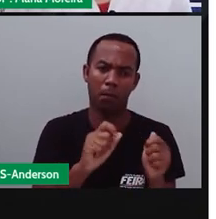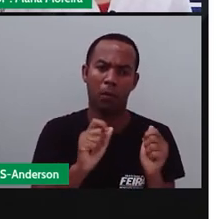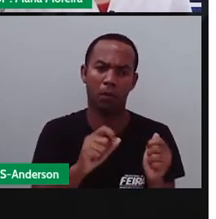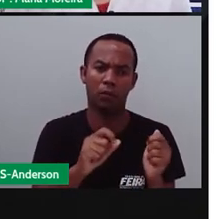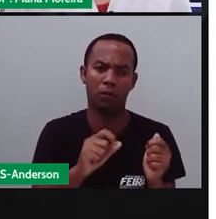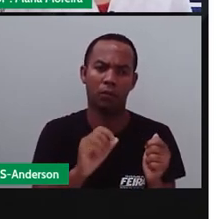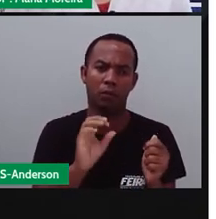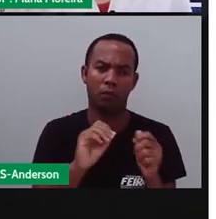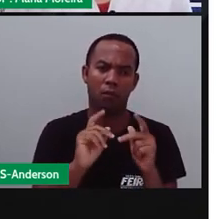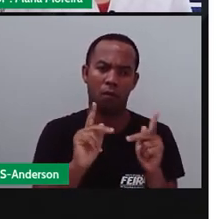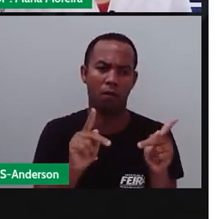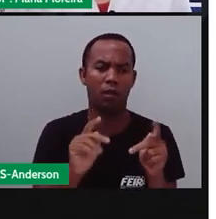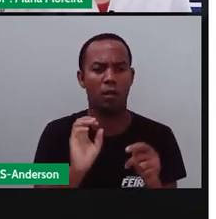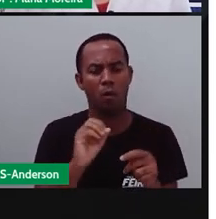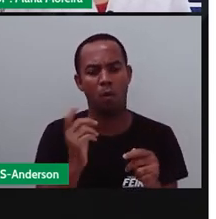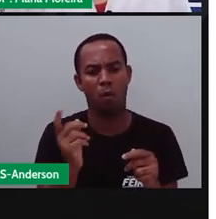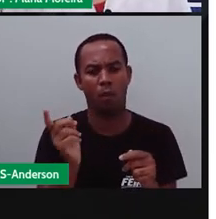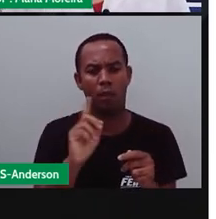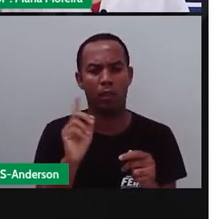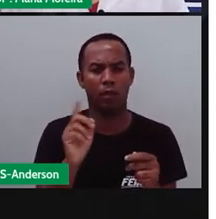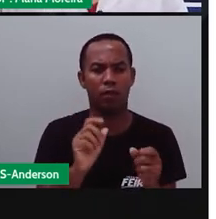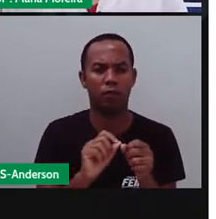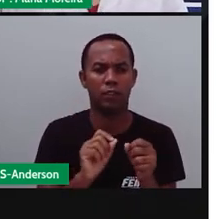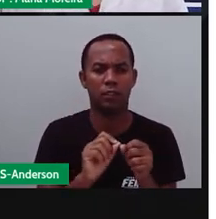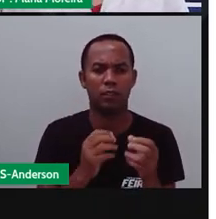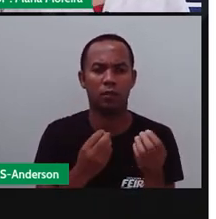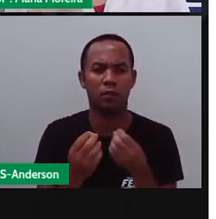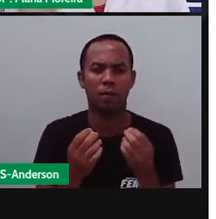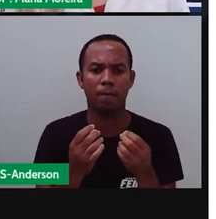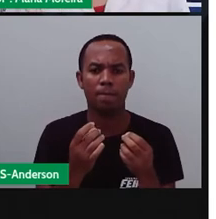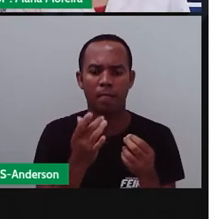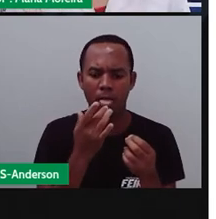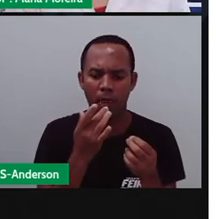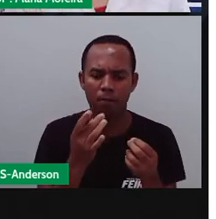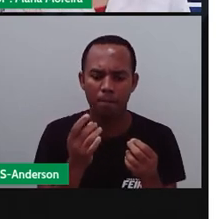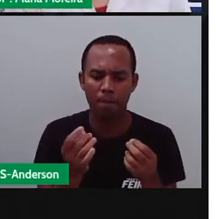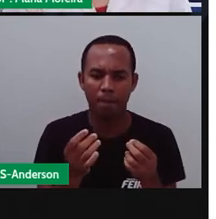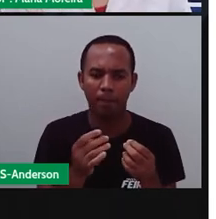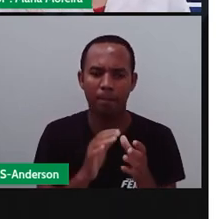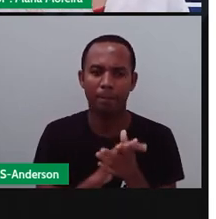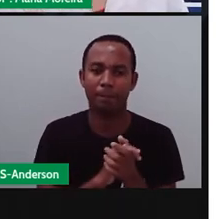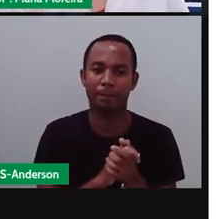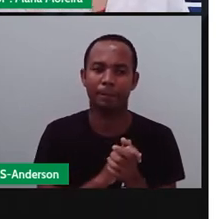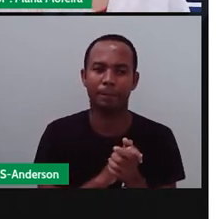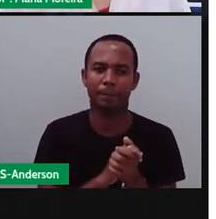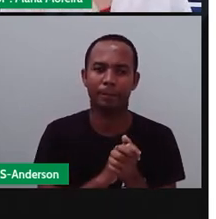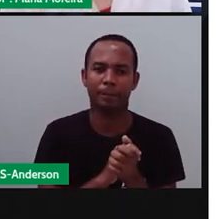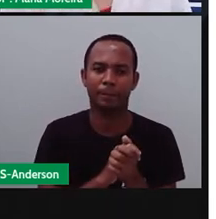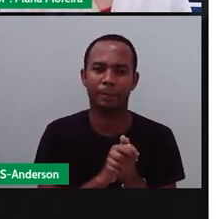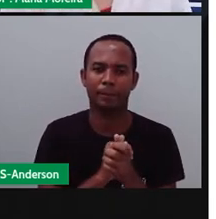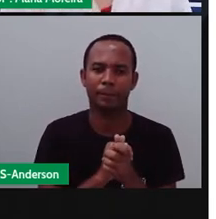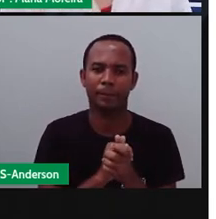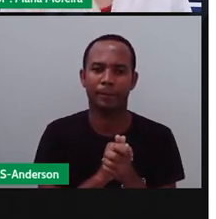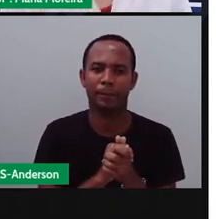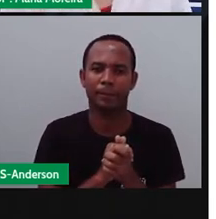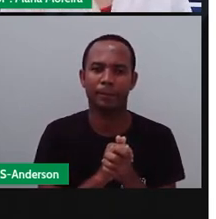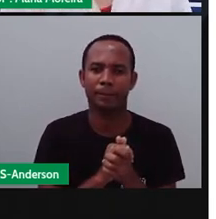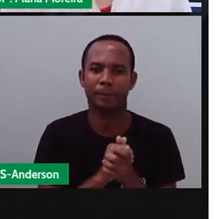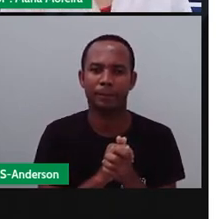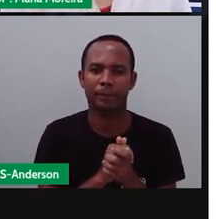ser o suficiente. Aí eu preciso fazer o quê? Experimentar, que é uma tarefa difícil, Anderson, experimentar comida.